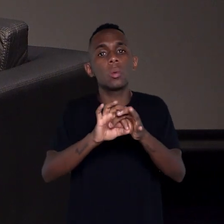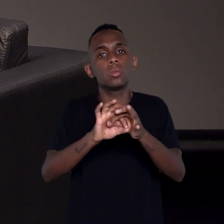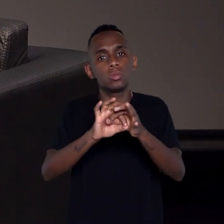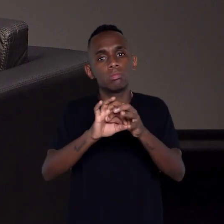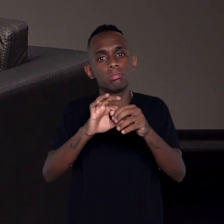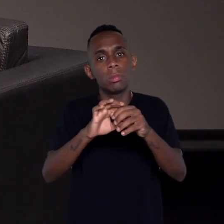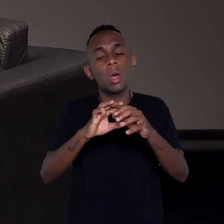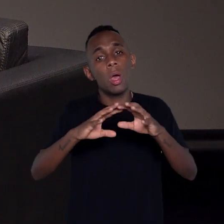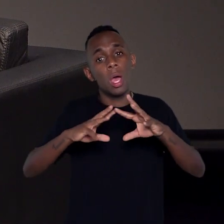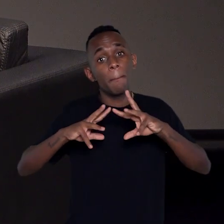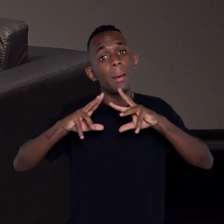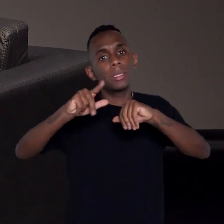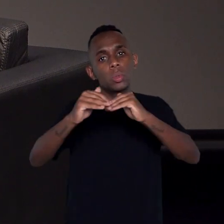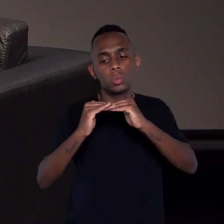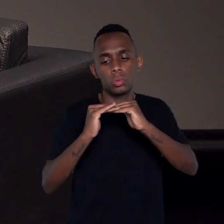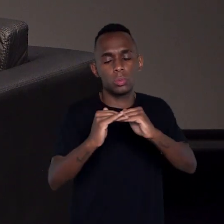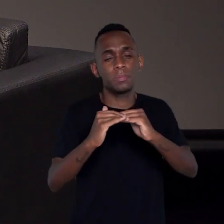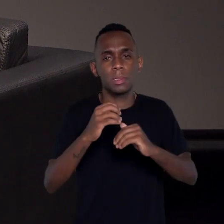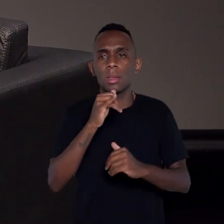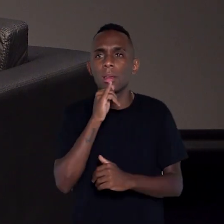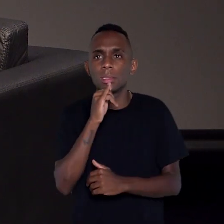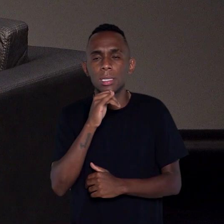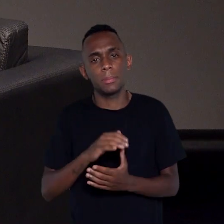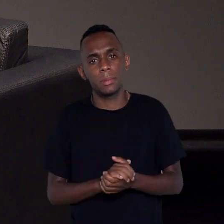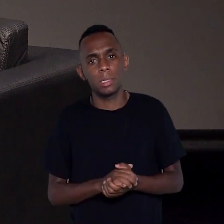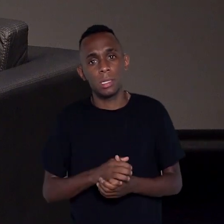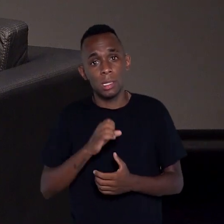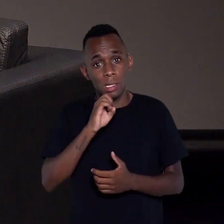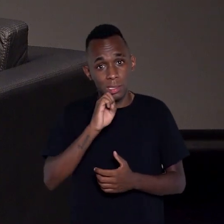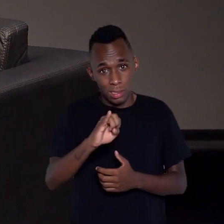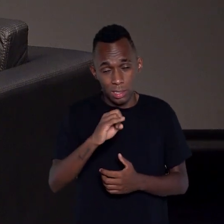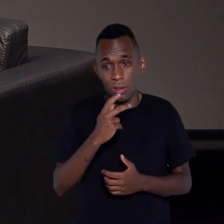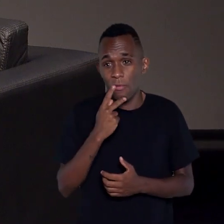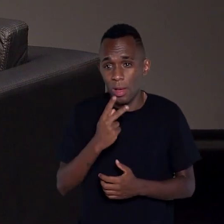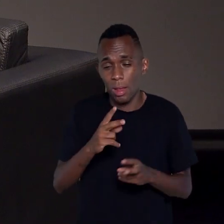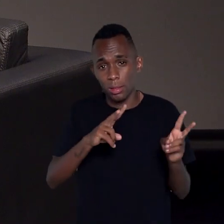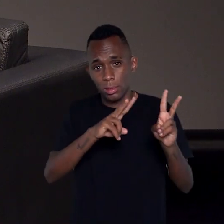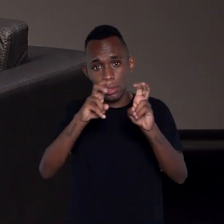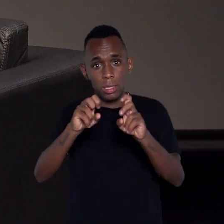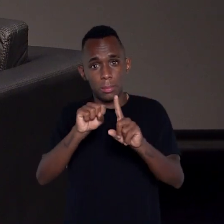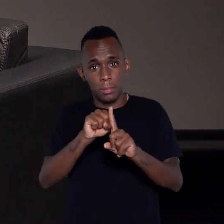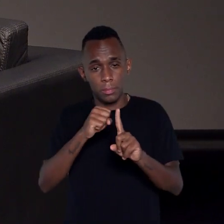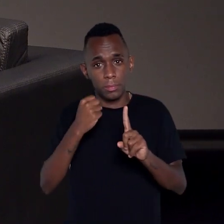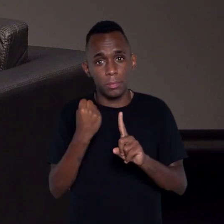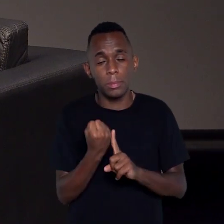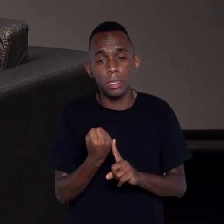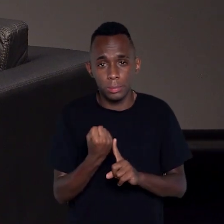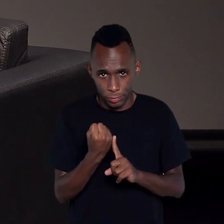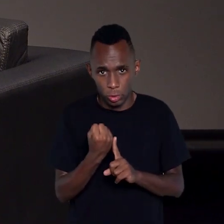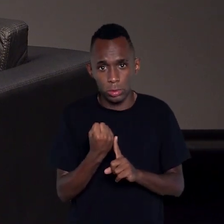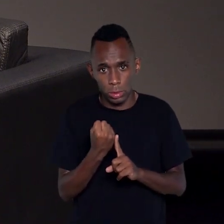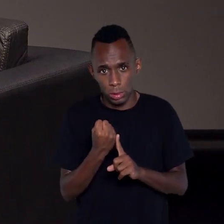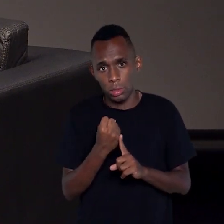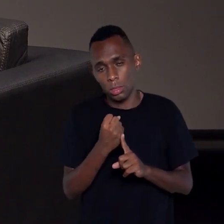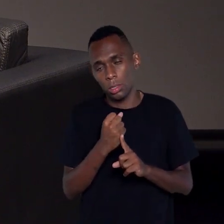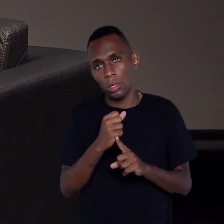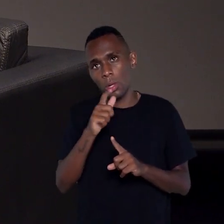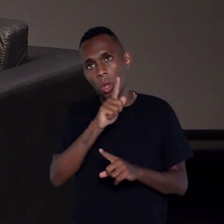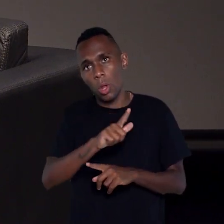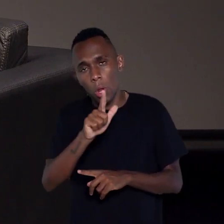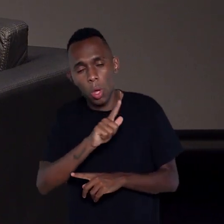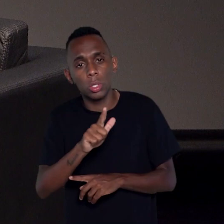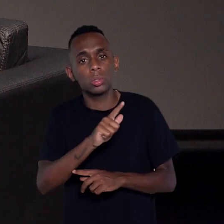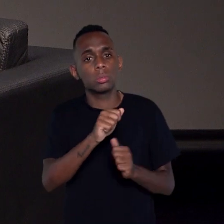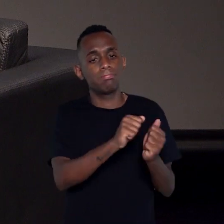universais, poderíamos dizer assim, né? Se eu falar com qualquer sociedade sobre dor, mesmo que esse processo não